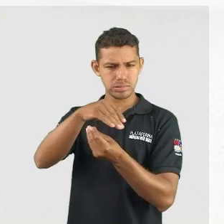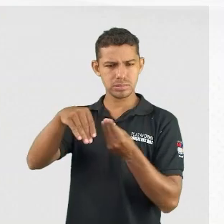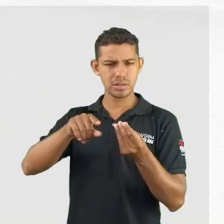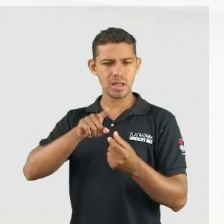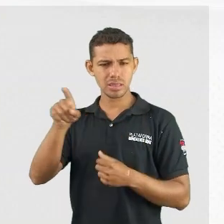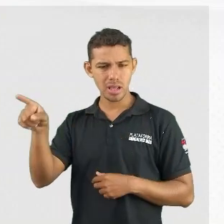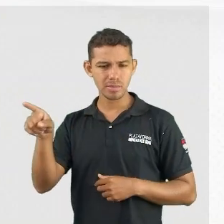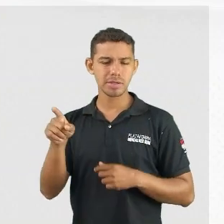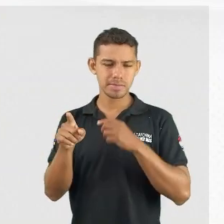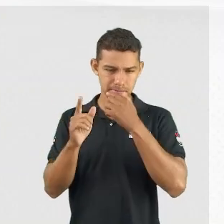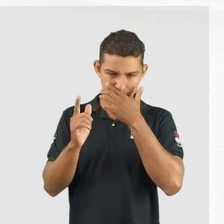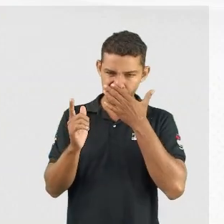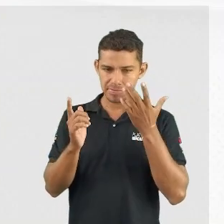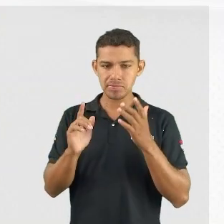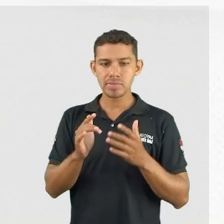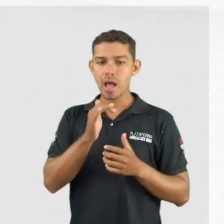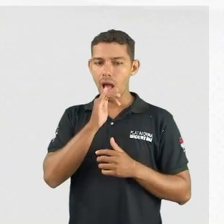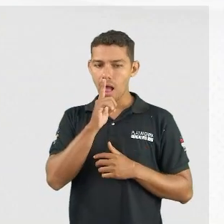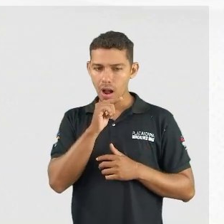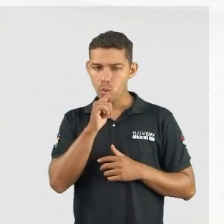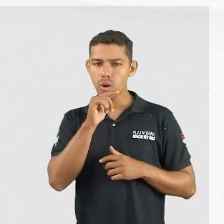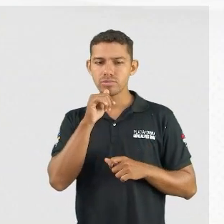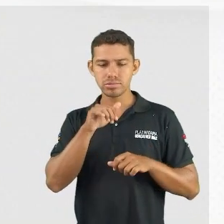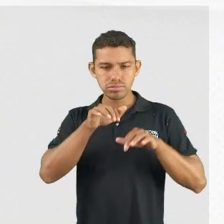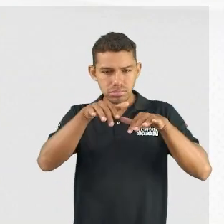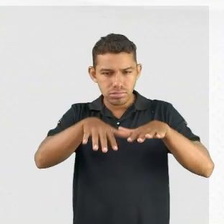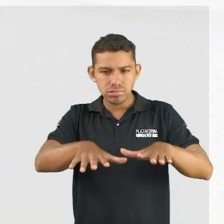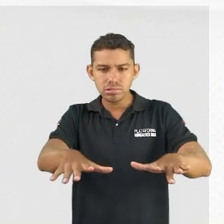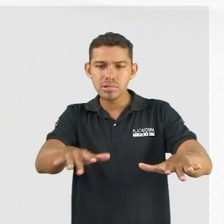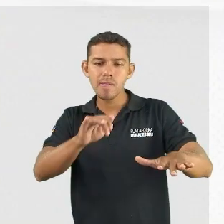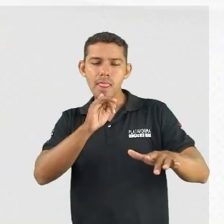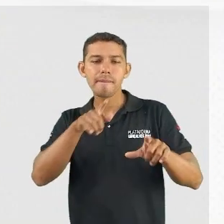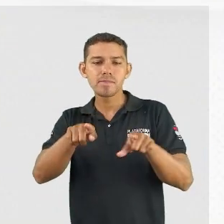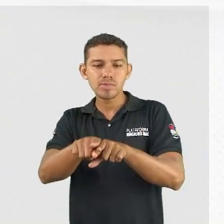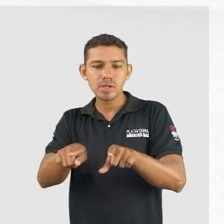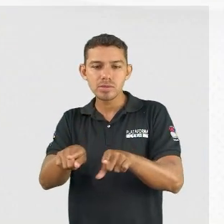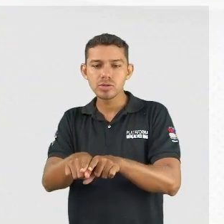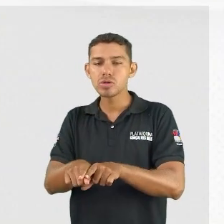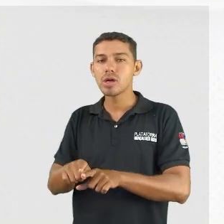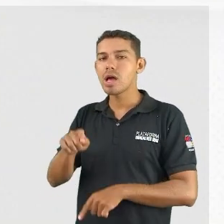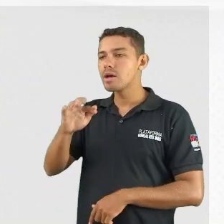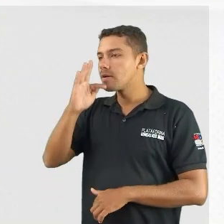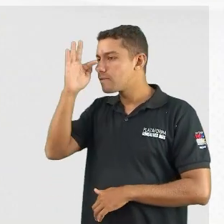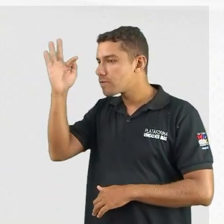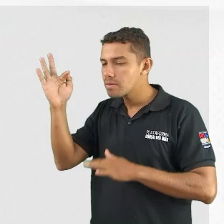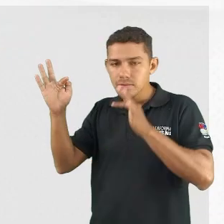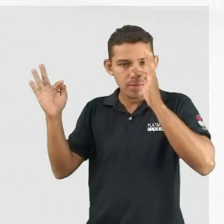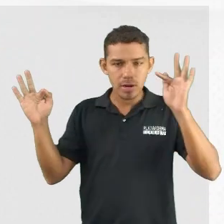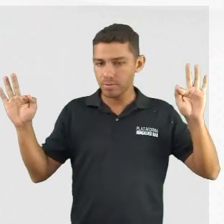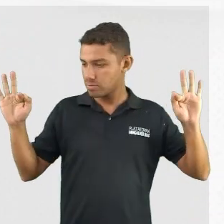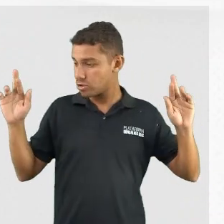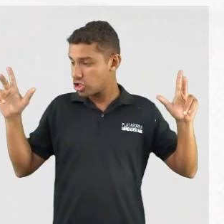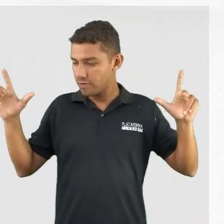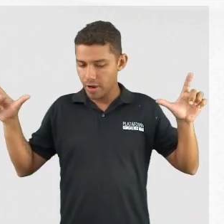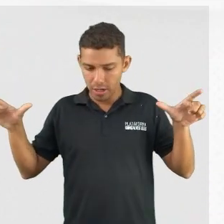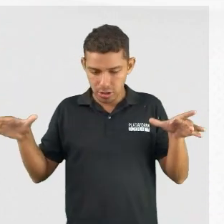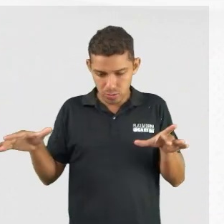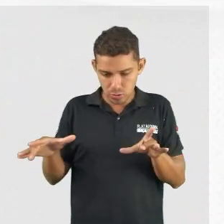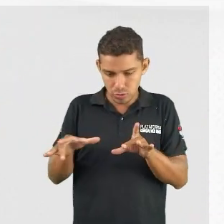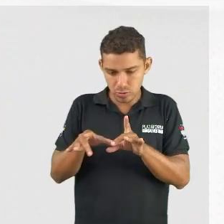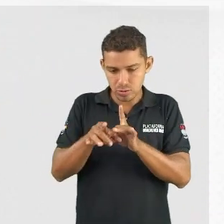para abastecimento de água e promoviam também o cruzamento de diferentes